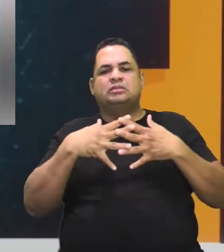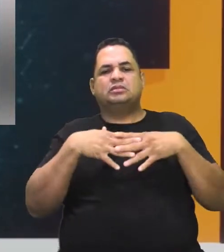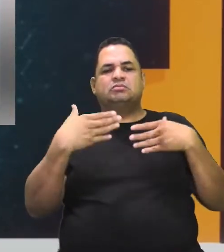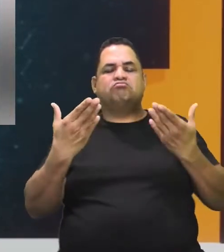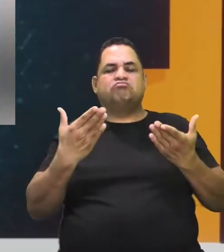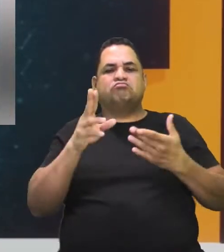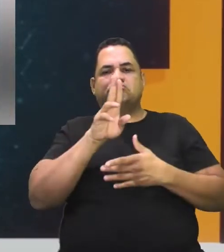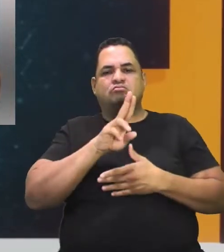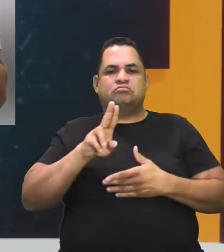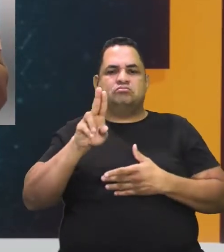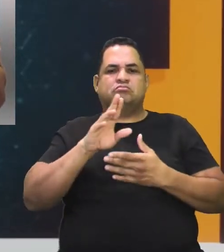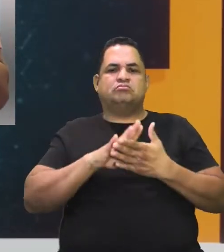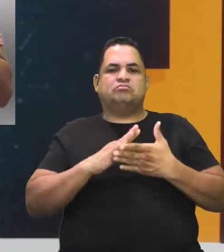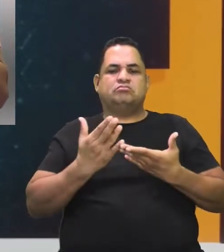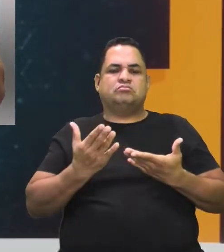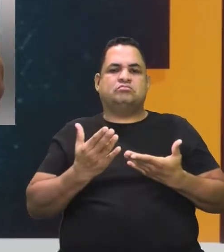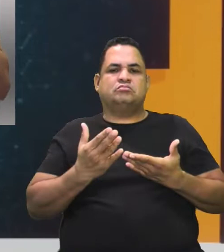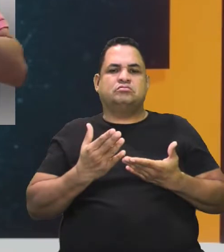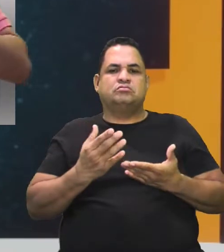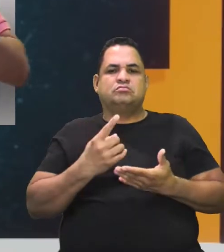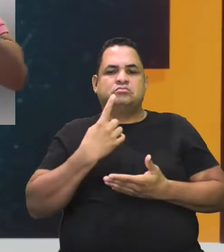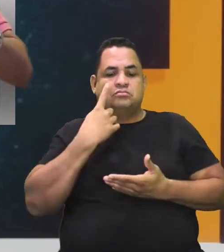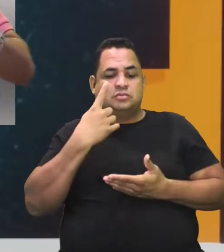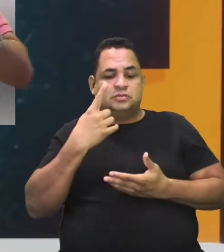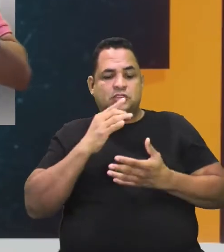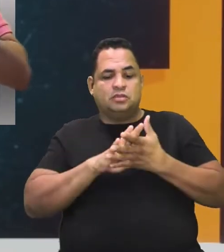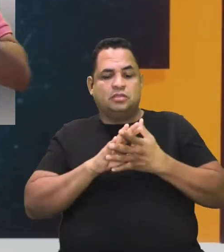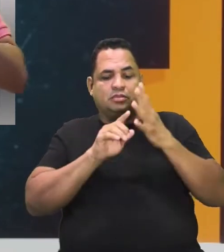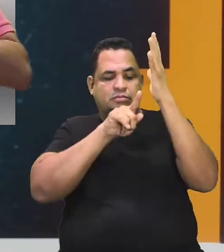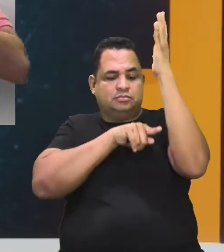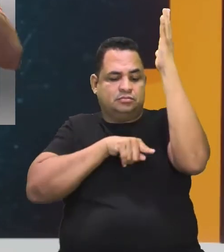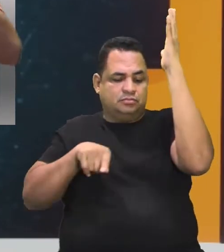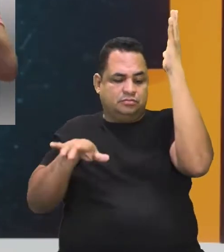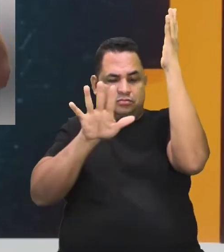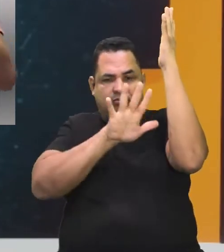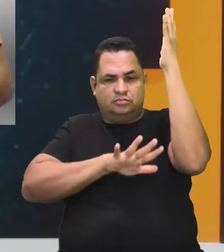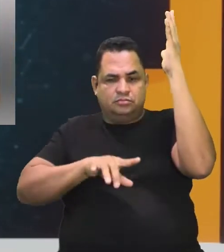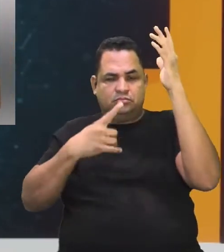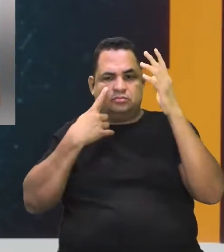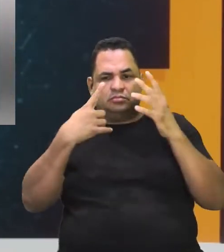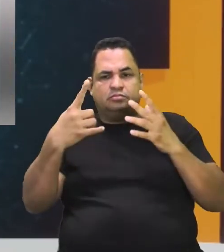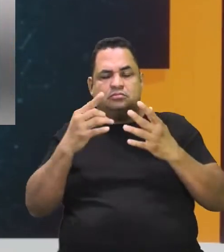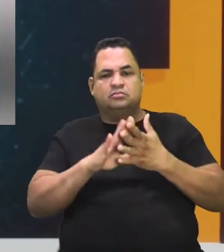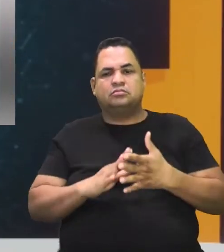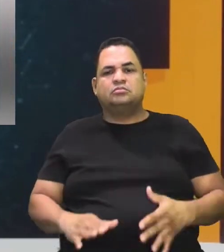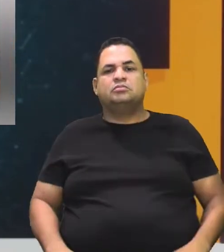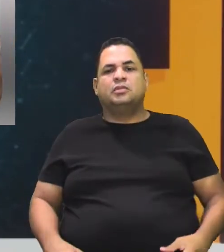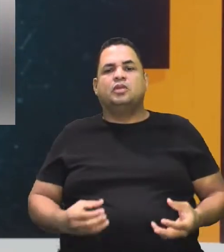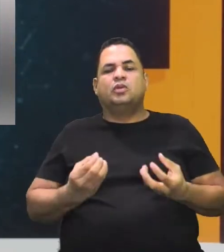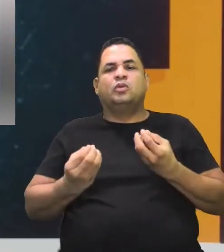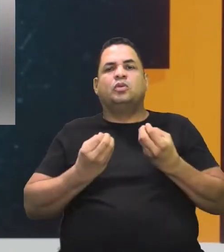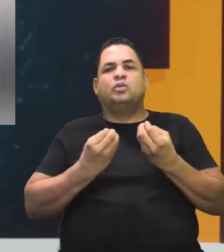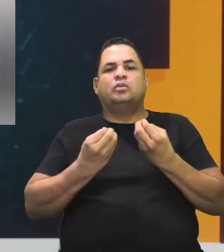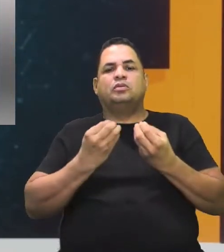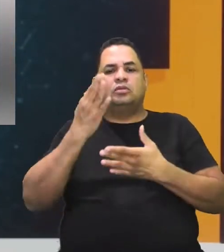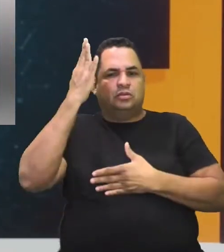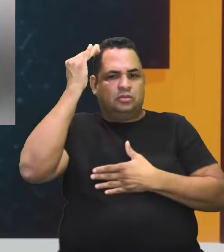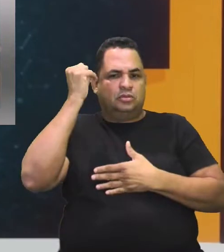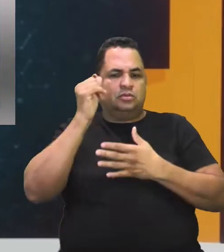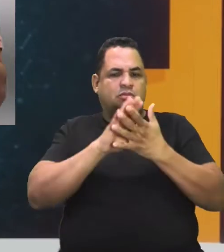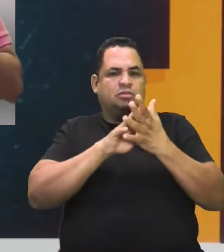o GPS? E é nada mais, nada menos do que olhar o plano cartesiano que tem ali e verificar esses alinhamentos. Como é que eu faço para descobrir um